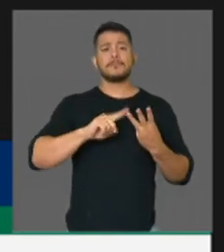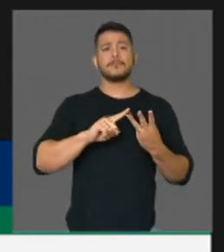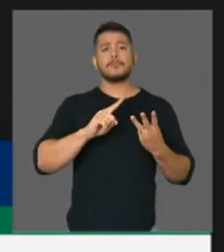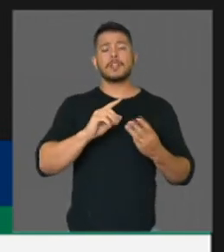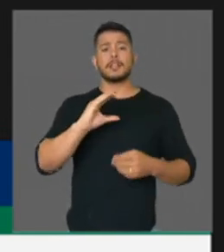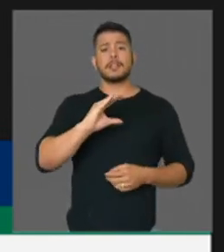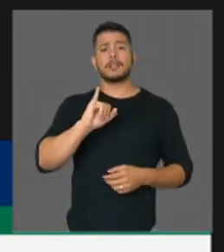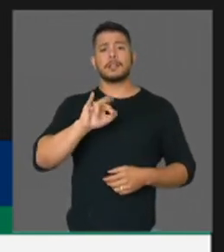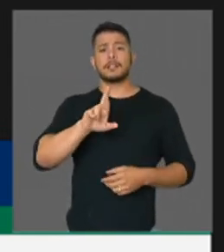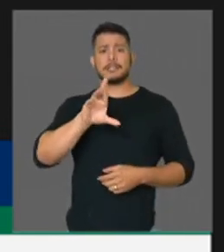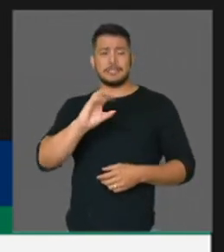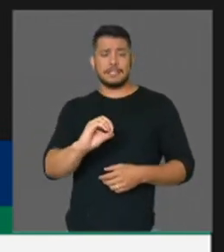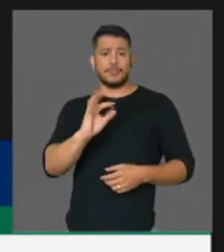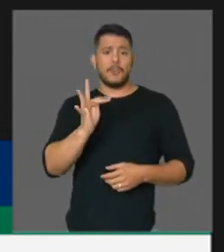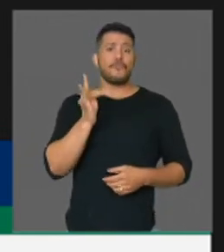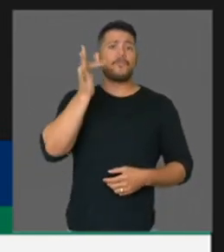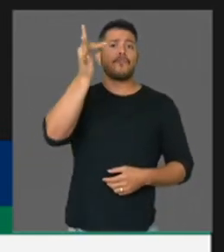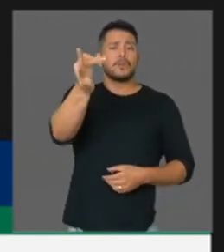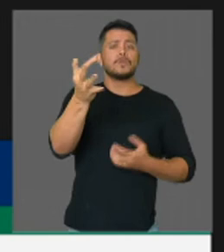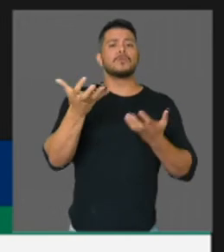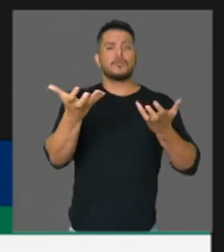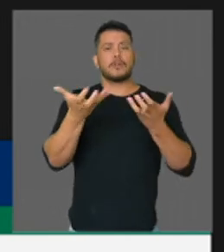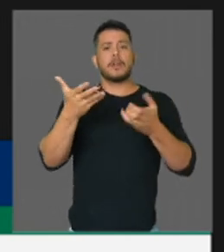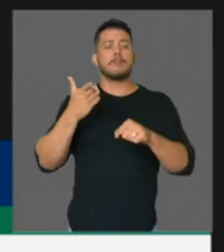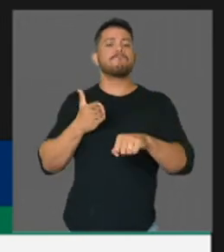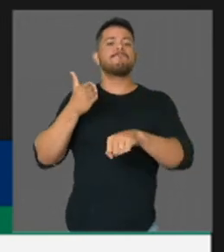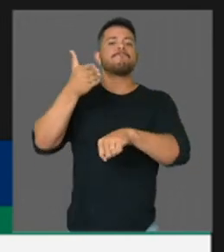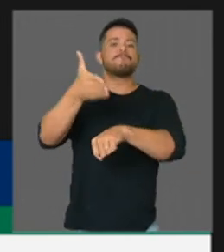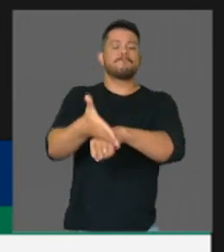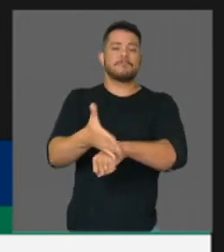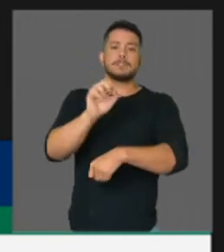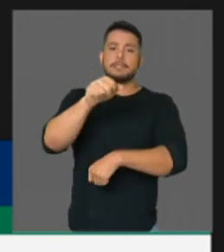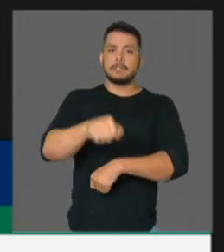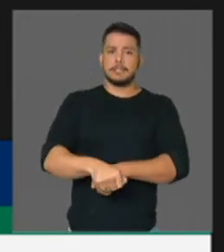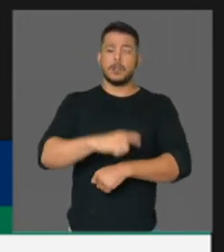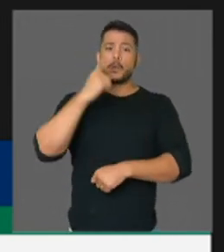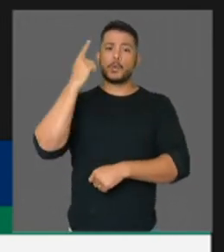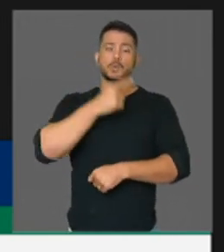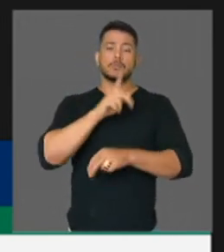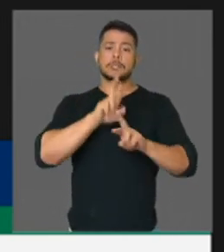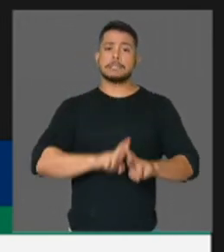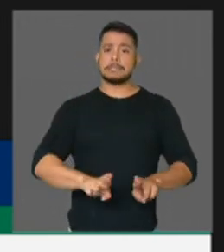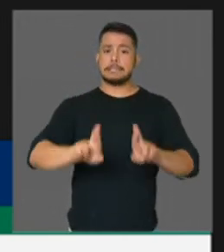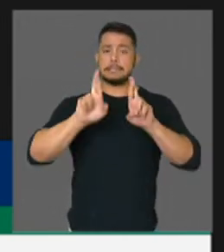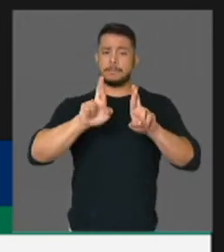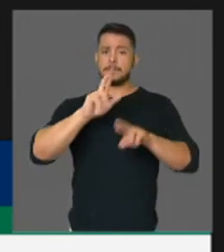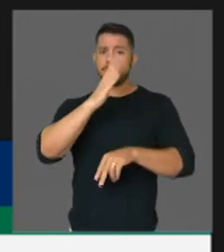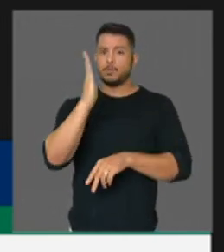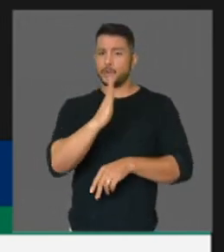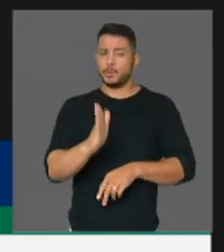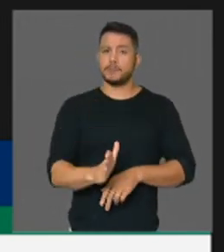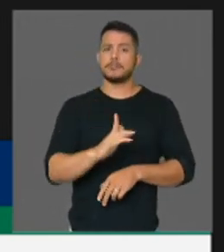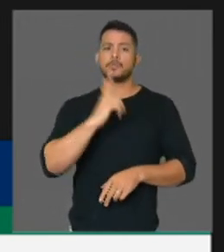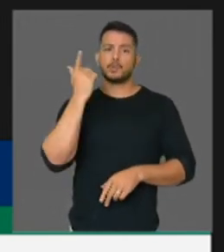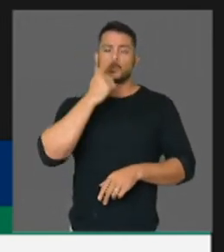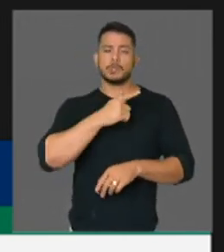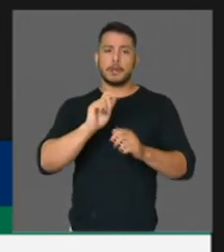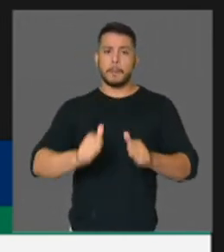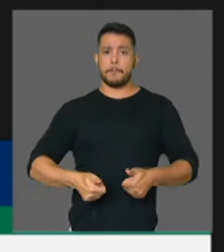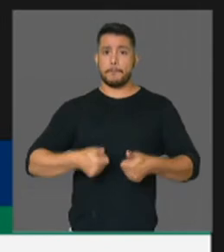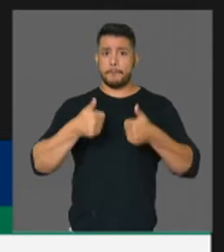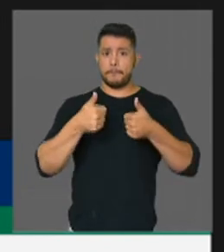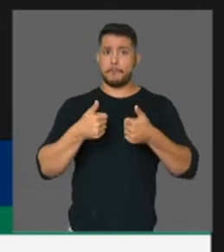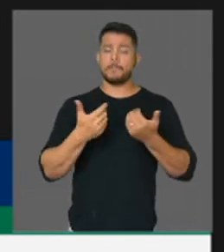futuro para onde nós queremos caminhar na esperança de que o Brasil possa se reencontrar. Esse